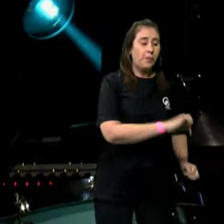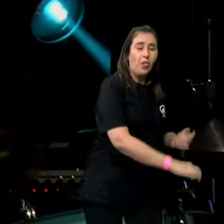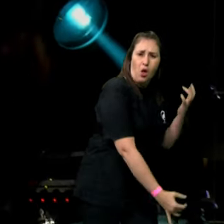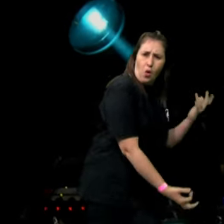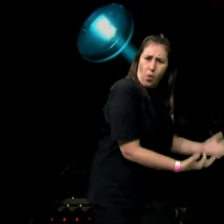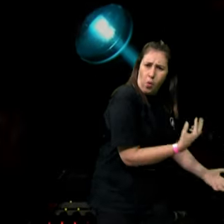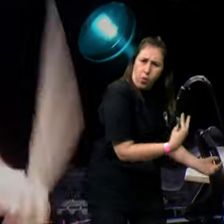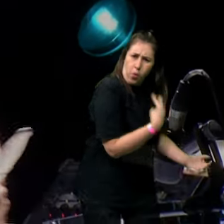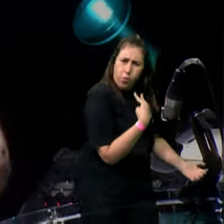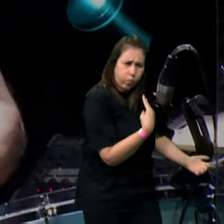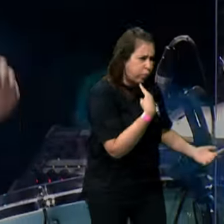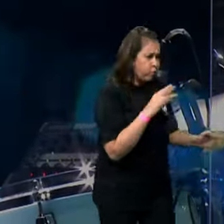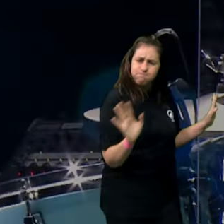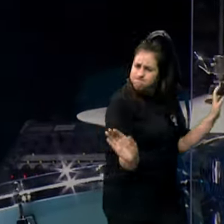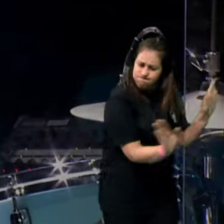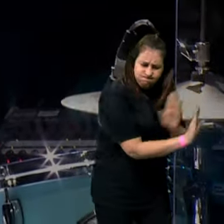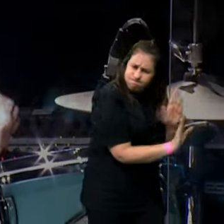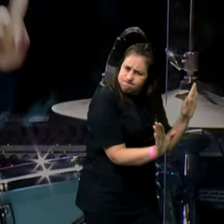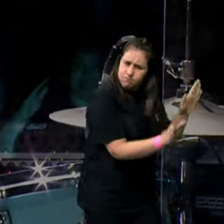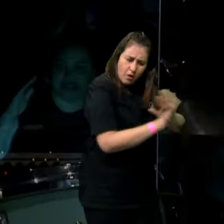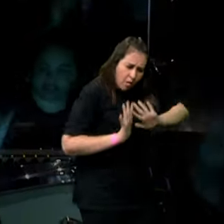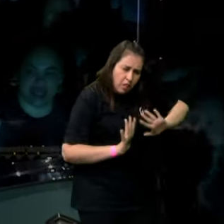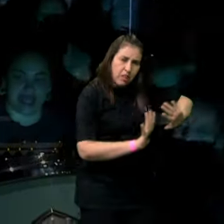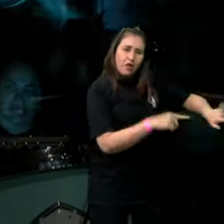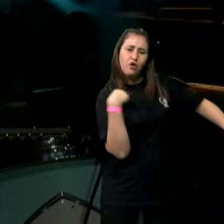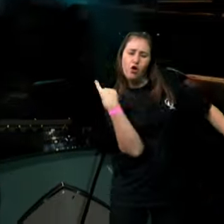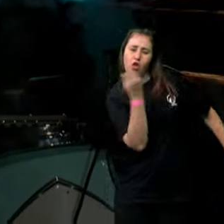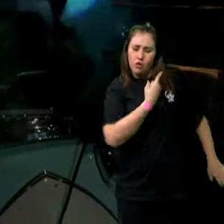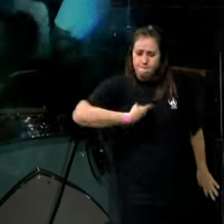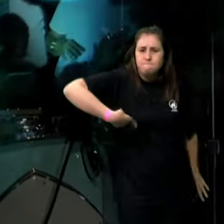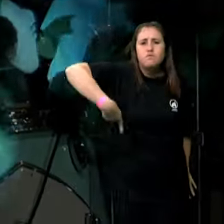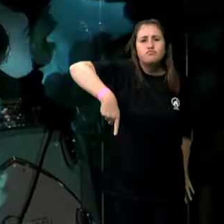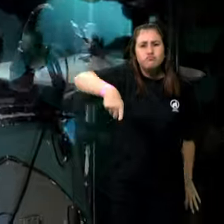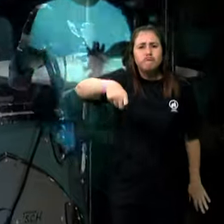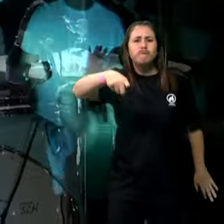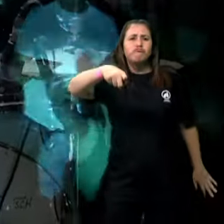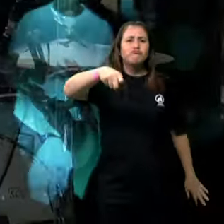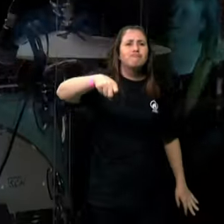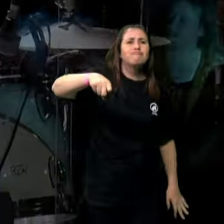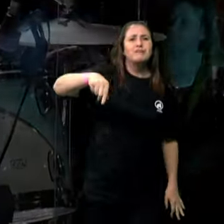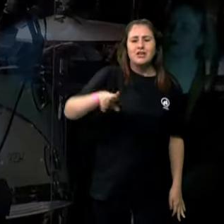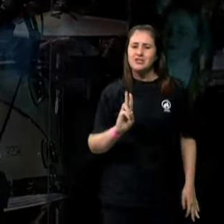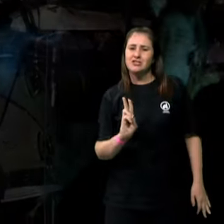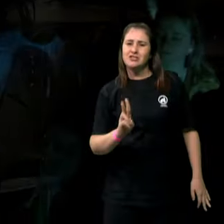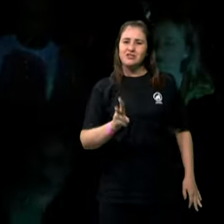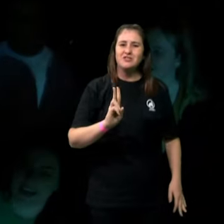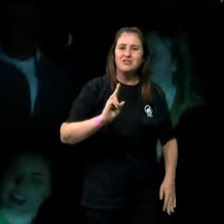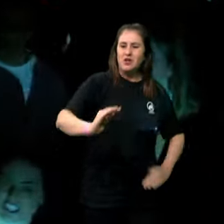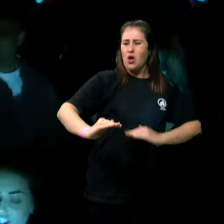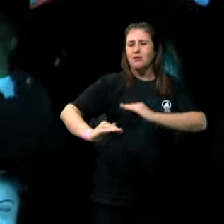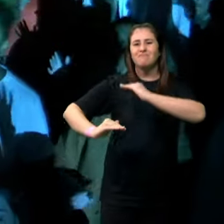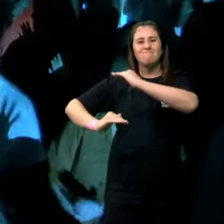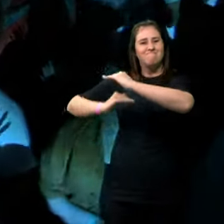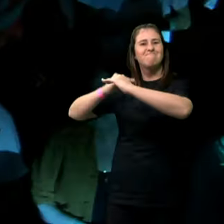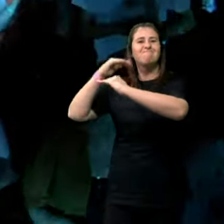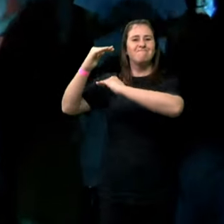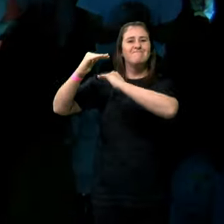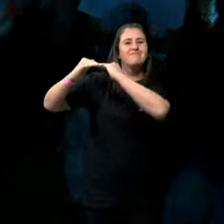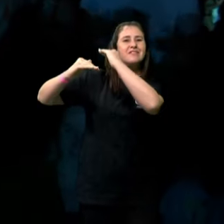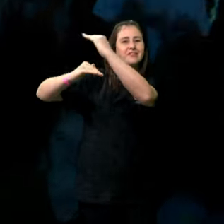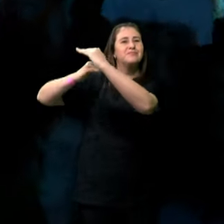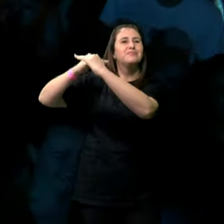o inferno não pode prevalecer os avançar não vamos parar de